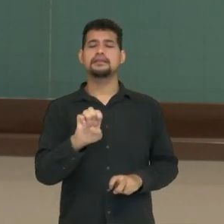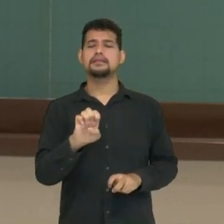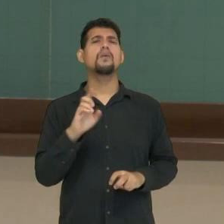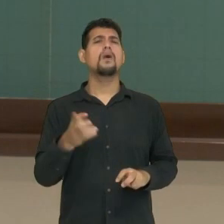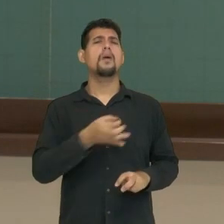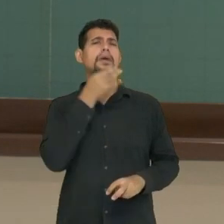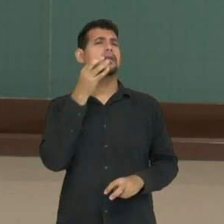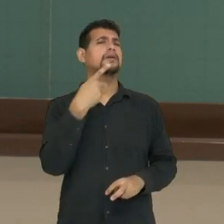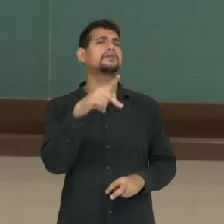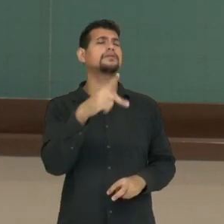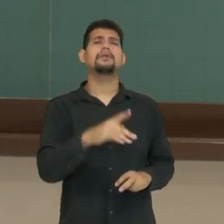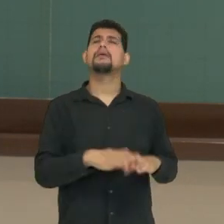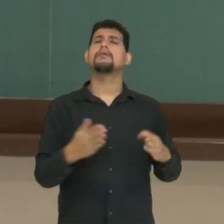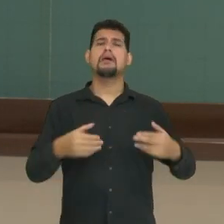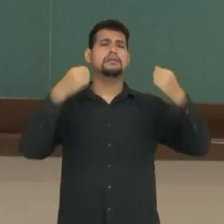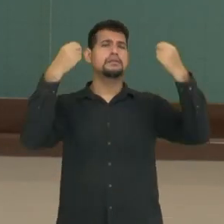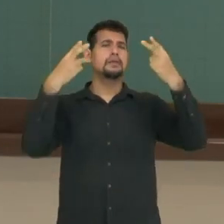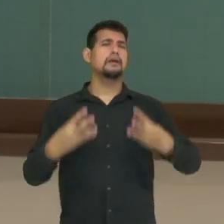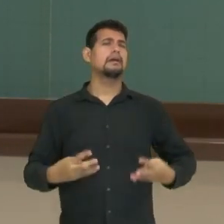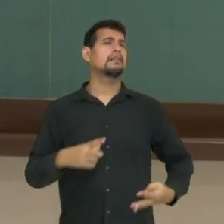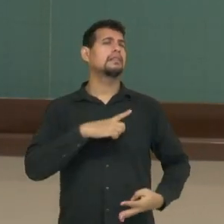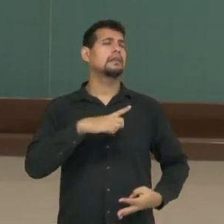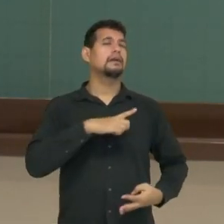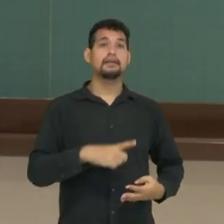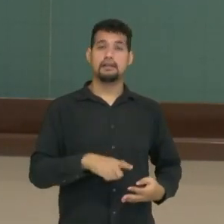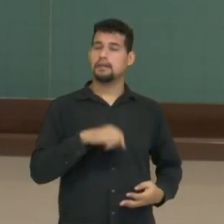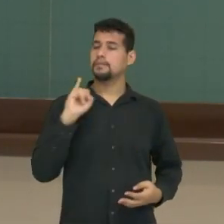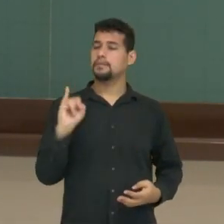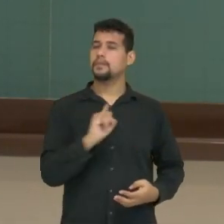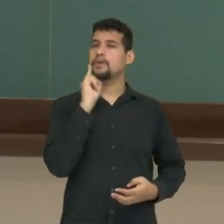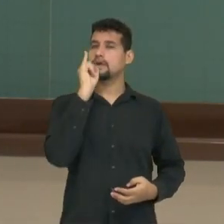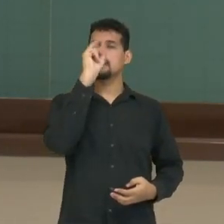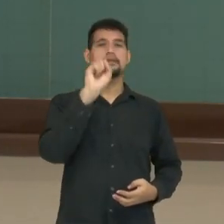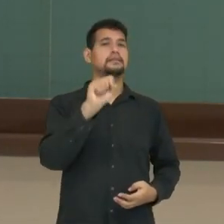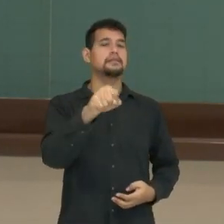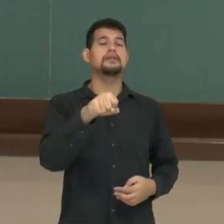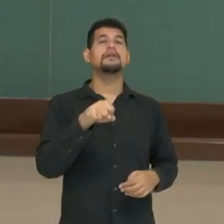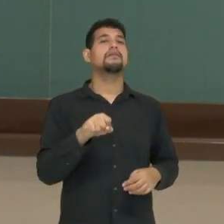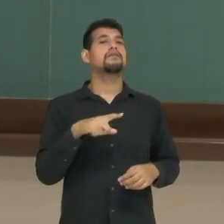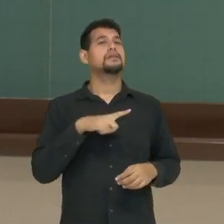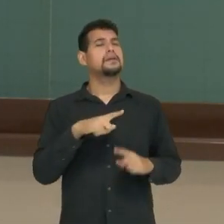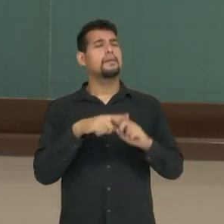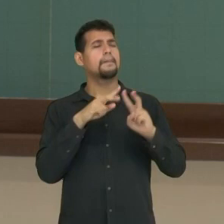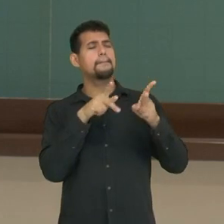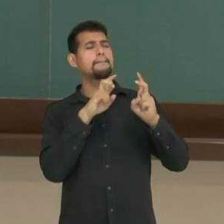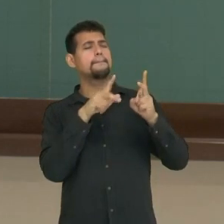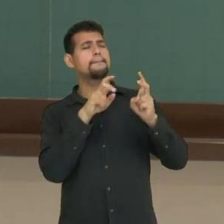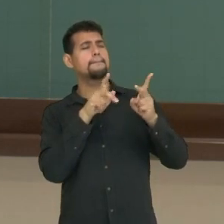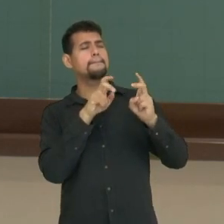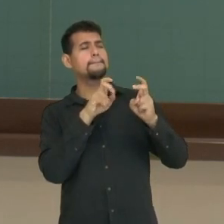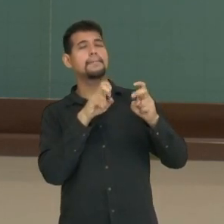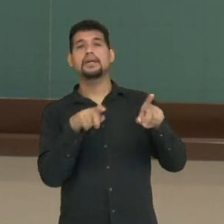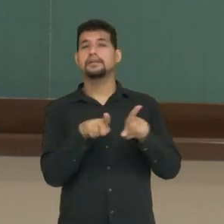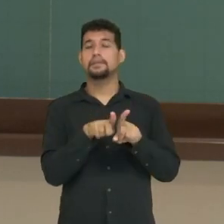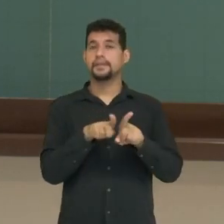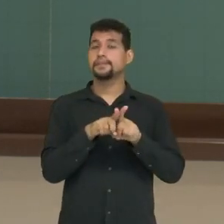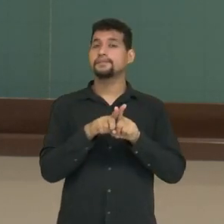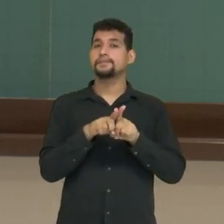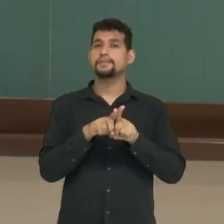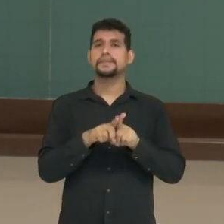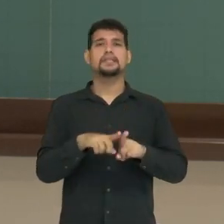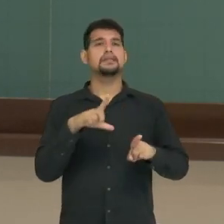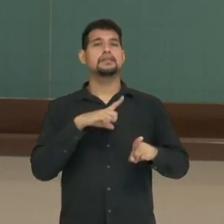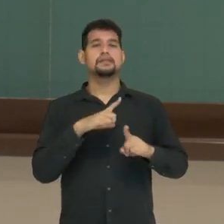de vista? Que argumentos sustentam isso? É importante você perceber bem se